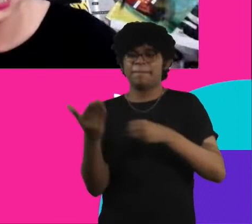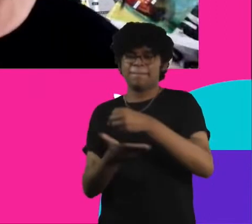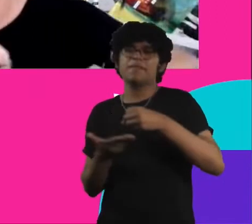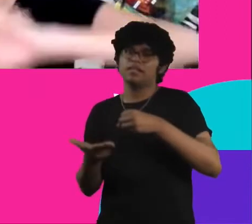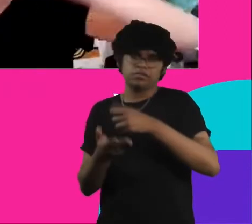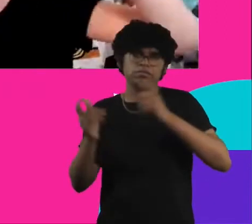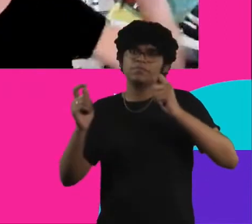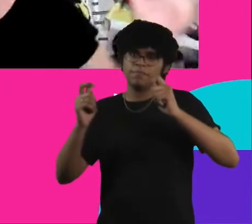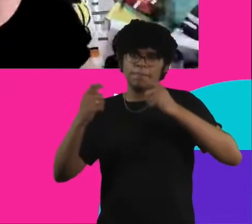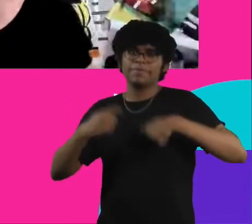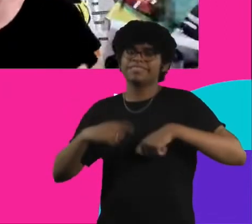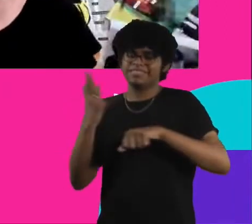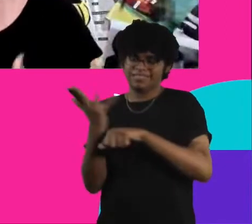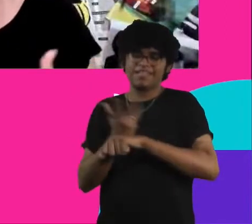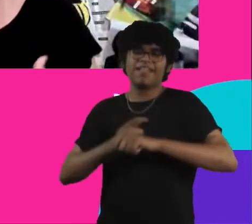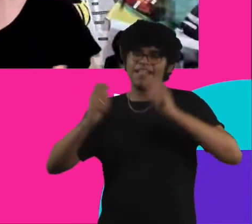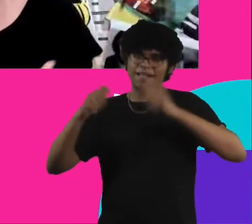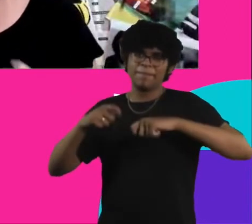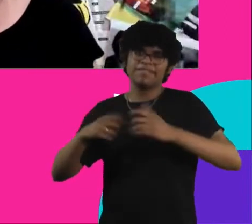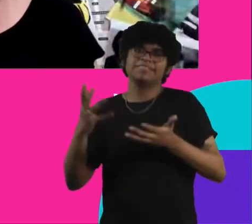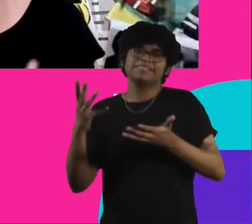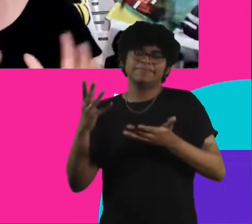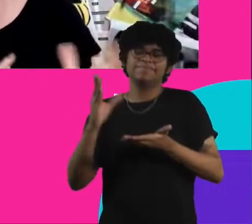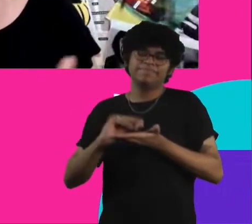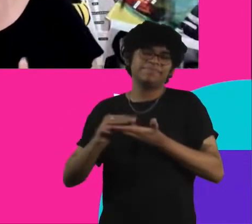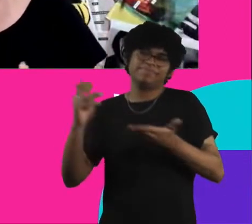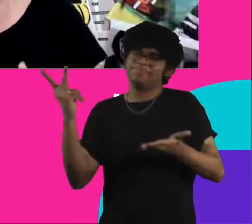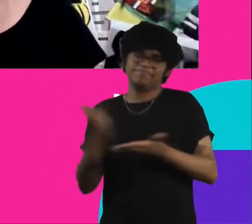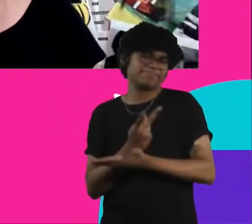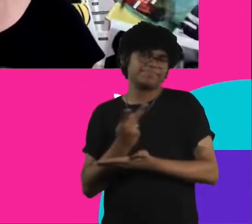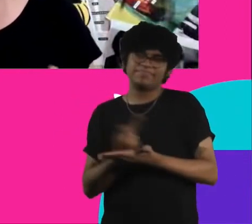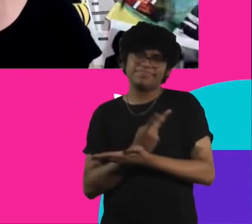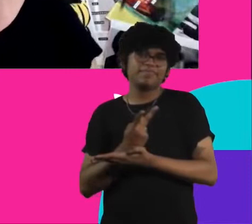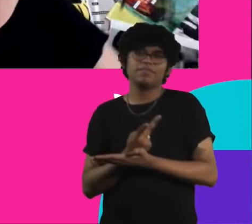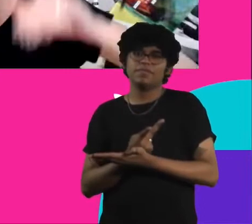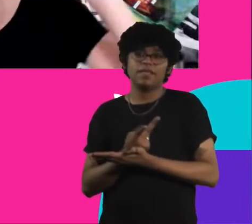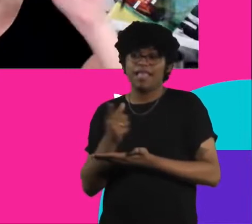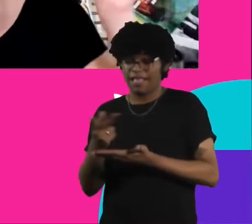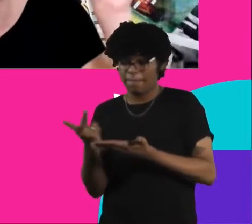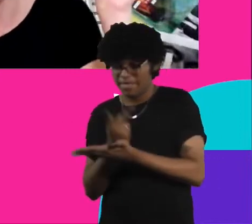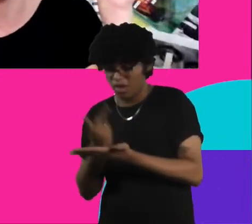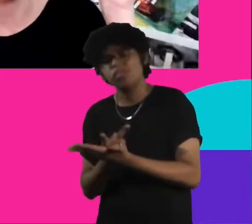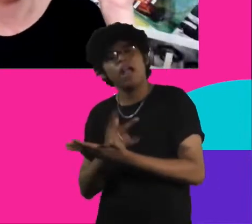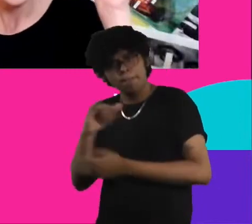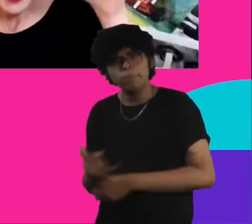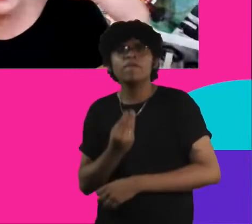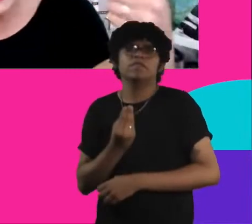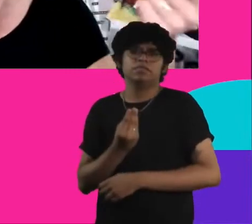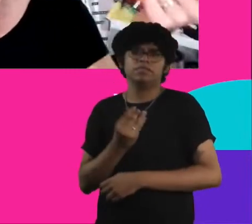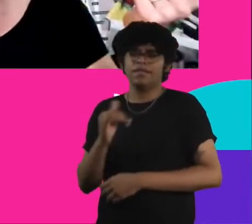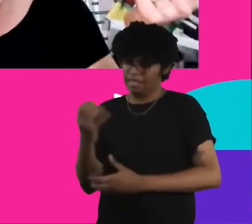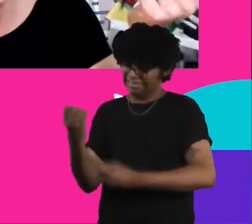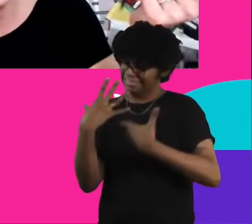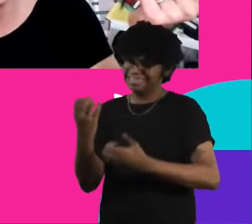nessa capacidade da gente, olhando para os dados, aprender a lidar com esse erro e tirar a máxima vantagem dele, porque na média ele é o que mais ensina a